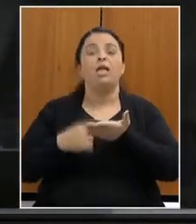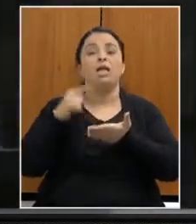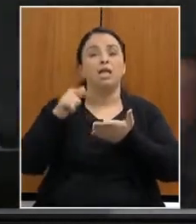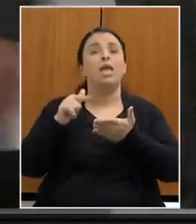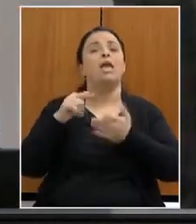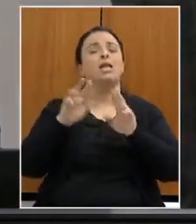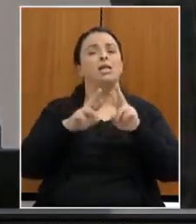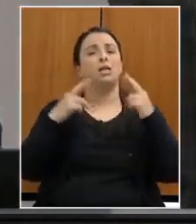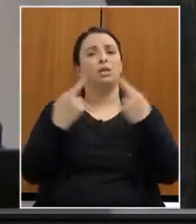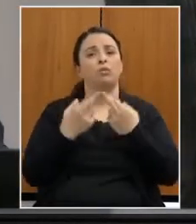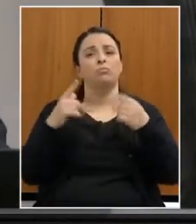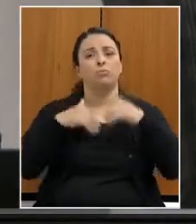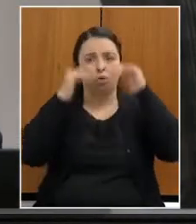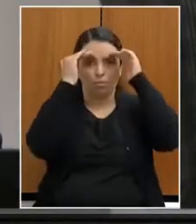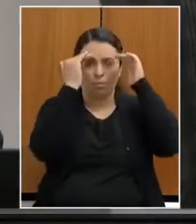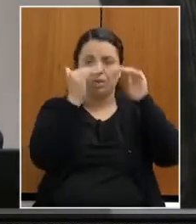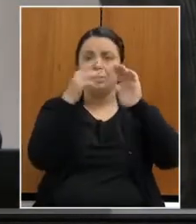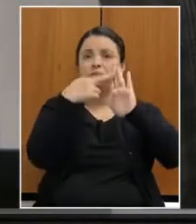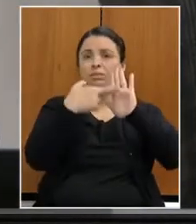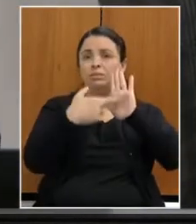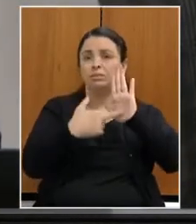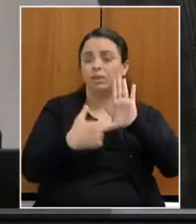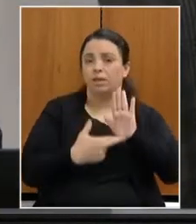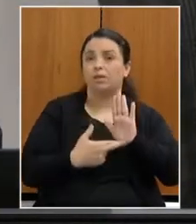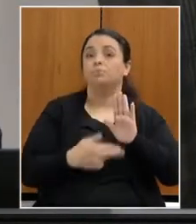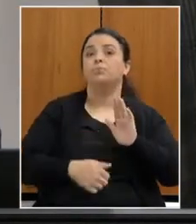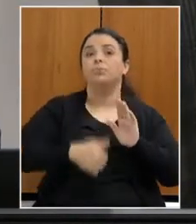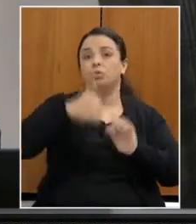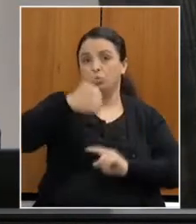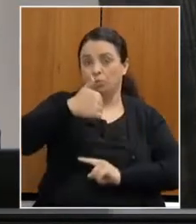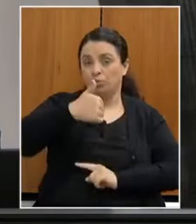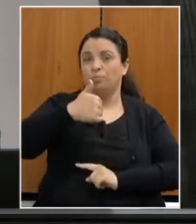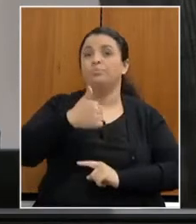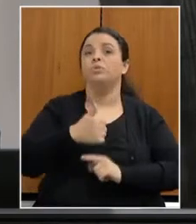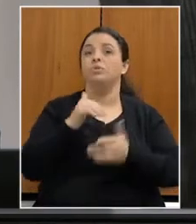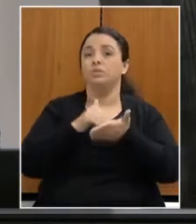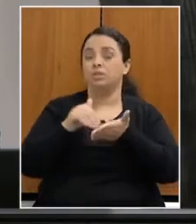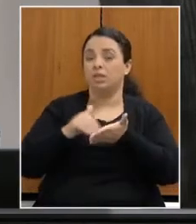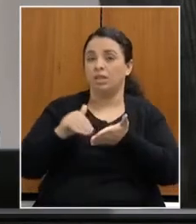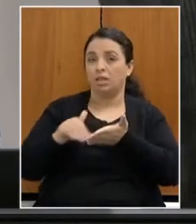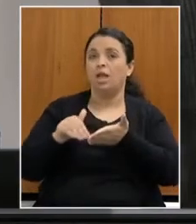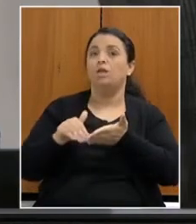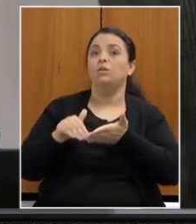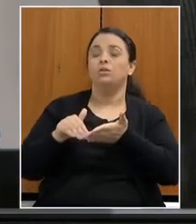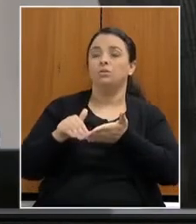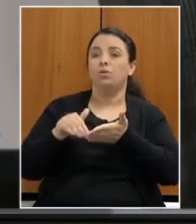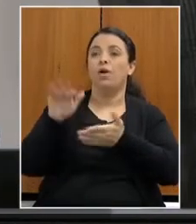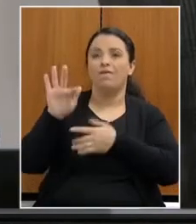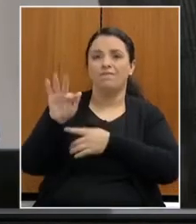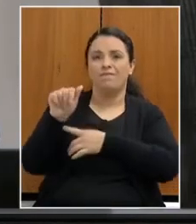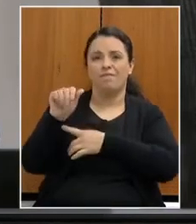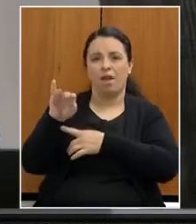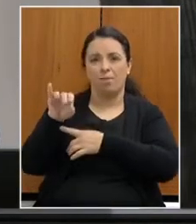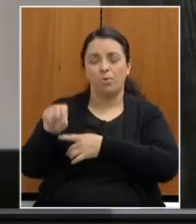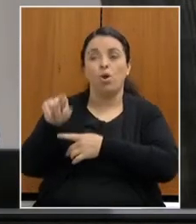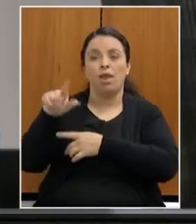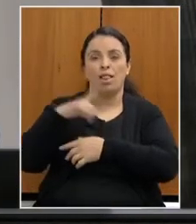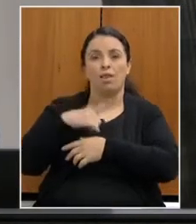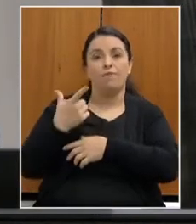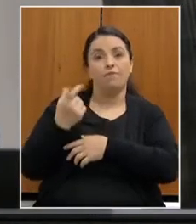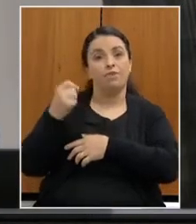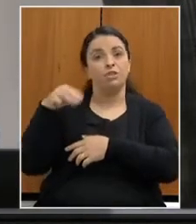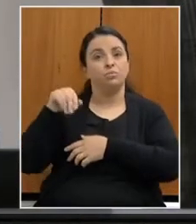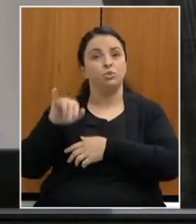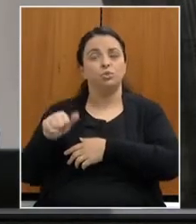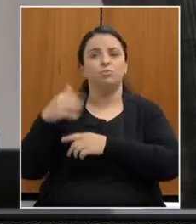seguintes normas e procedimentos. 1. O secretário de Estado de Saúde, senhor Fábio Baqueretti Vitor, disporá de até 20 minutos